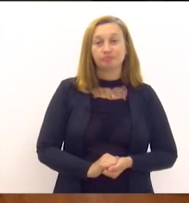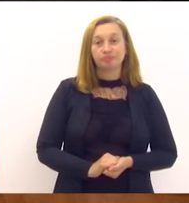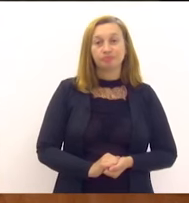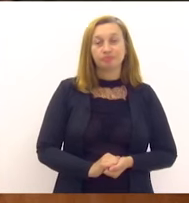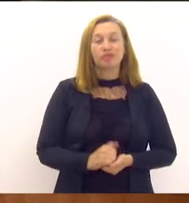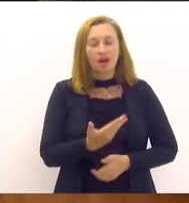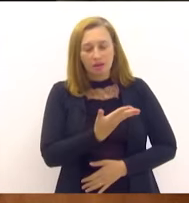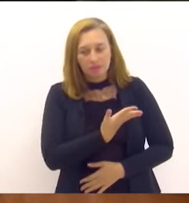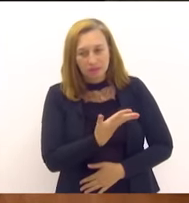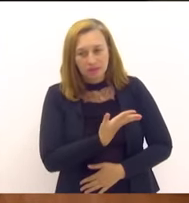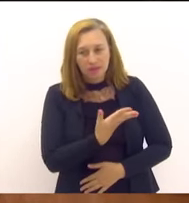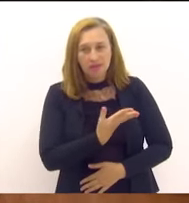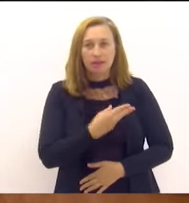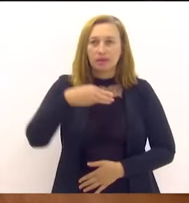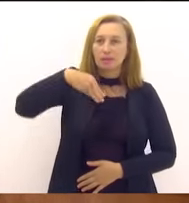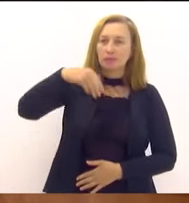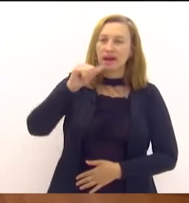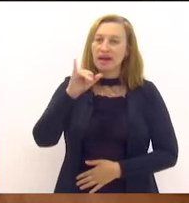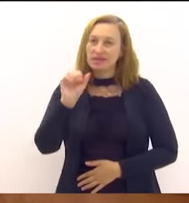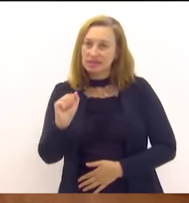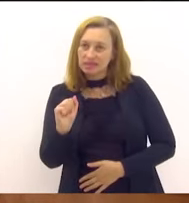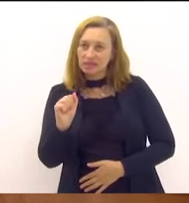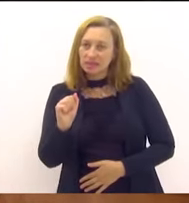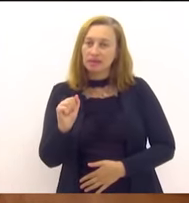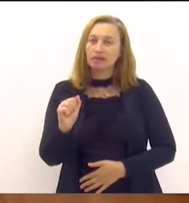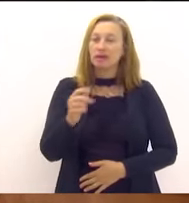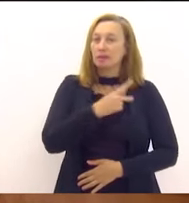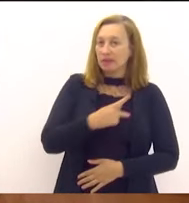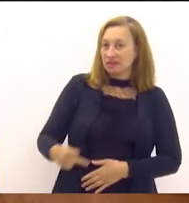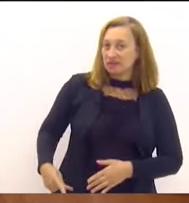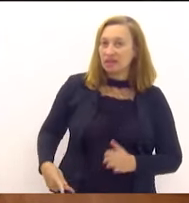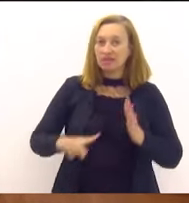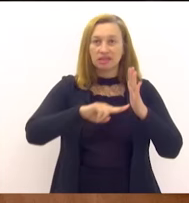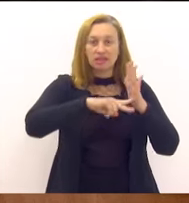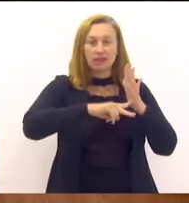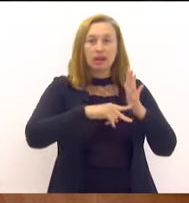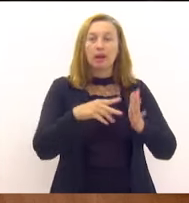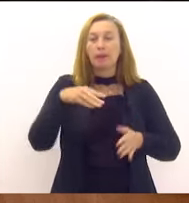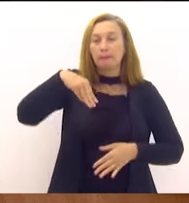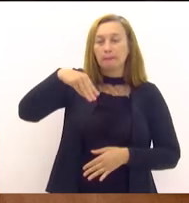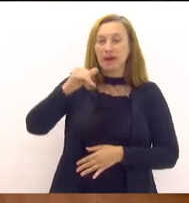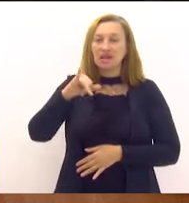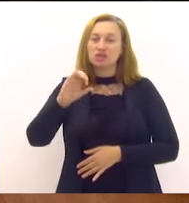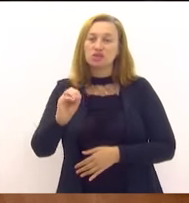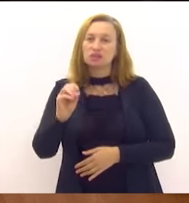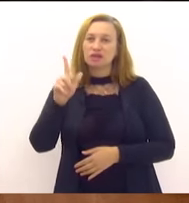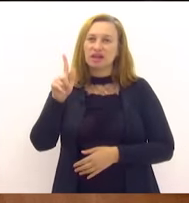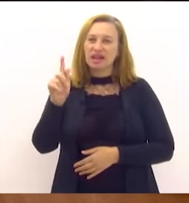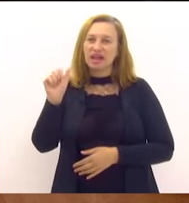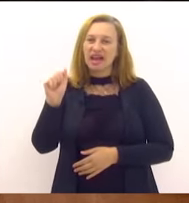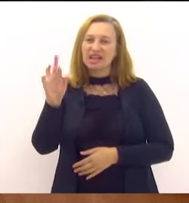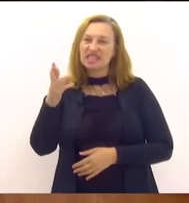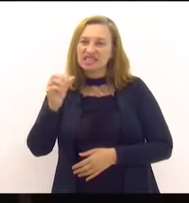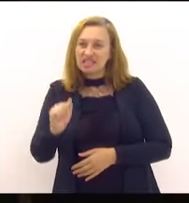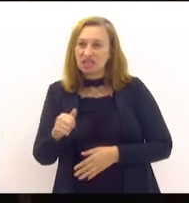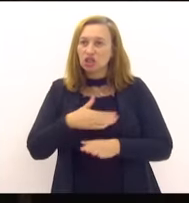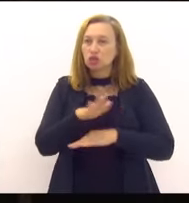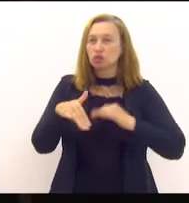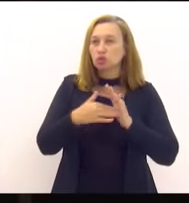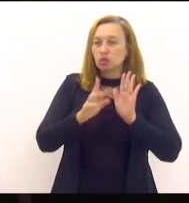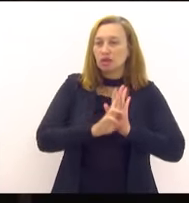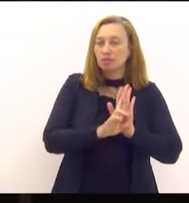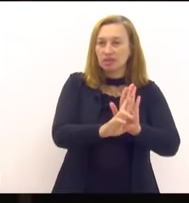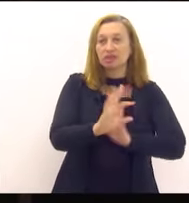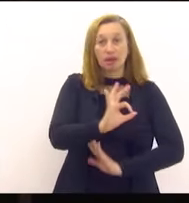minha querida amiga Márcia, presidente sindical, Márcio Garcia, doutor Leonardo e todas as representações